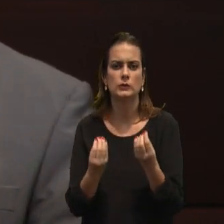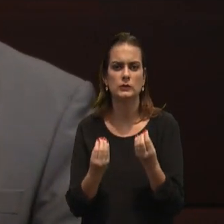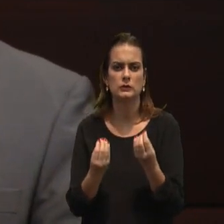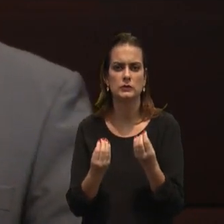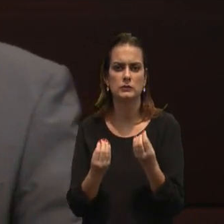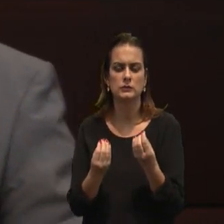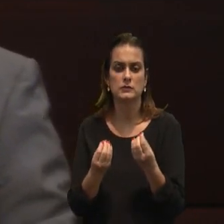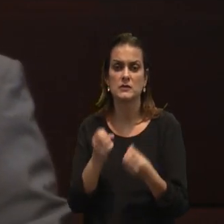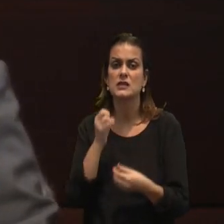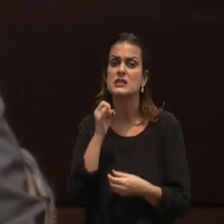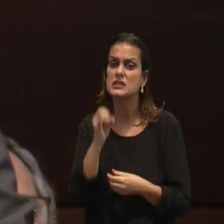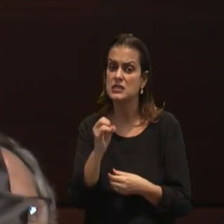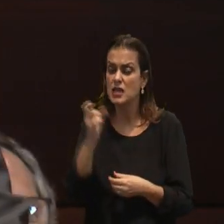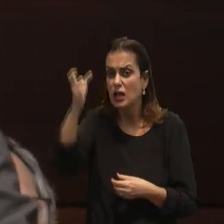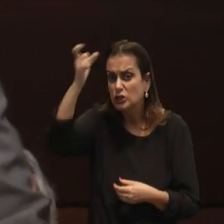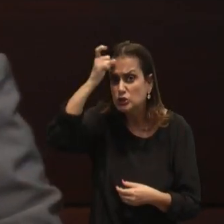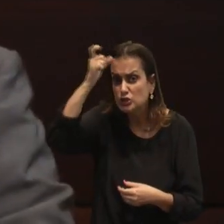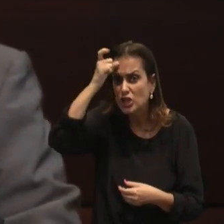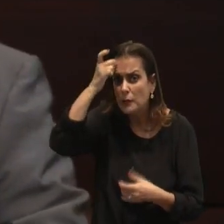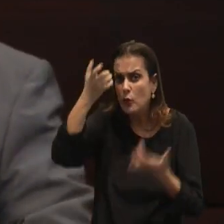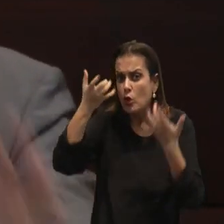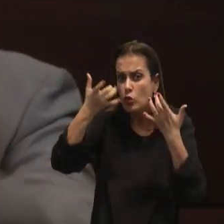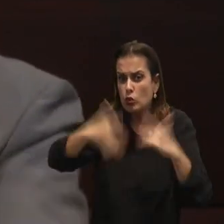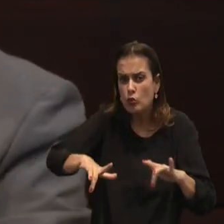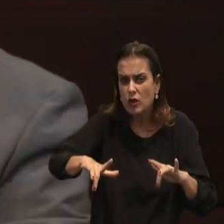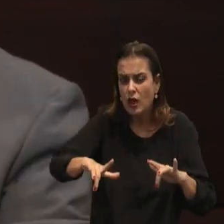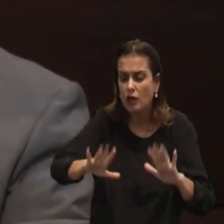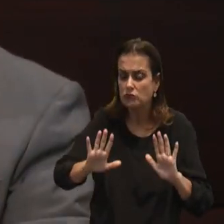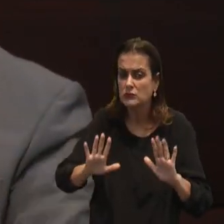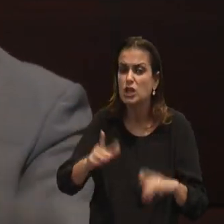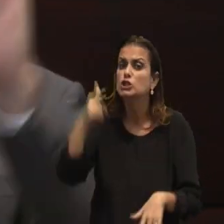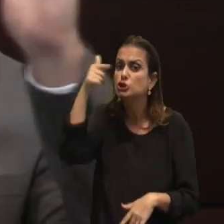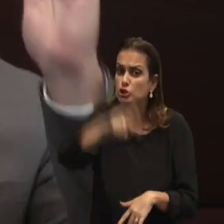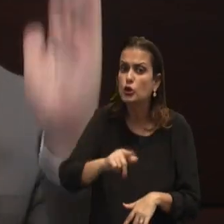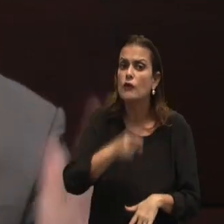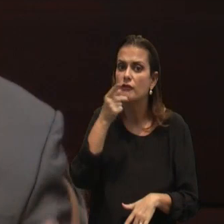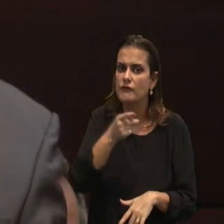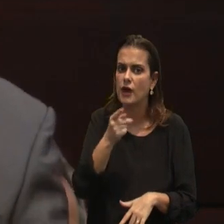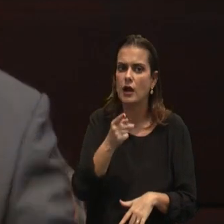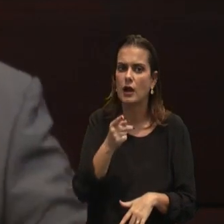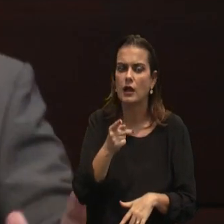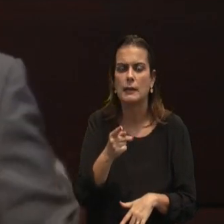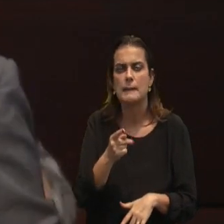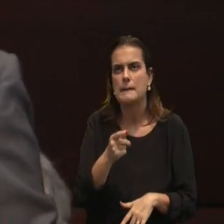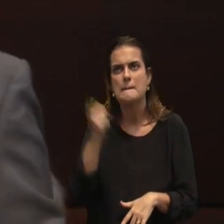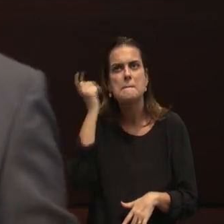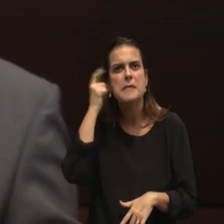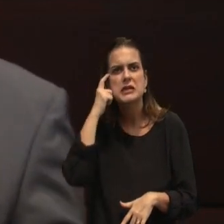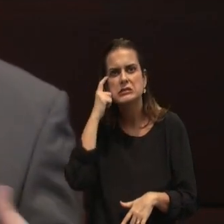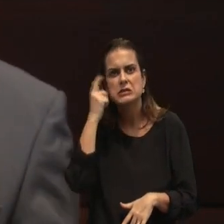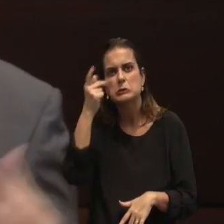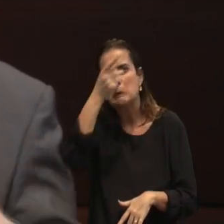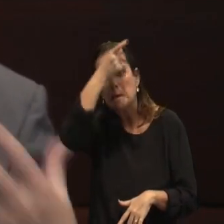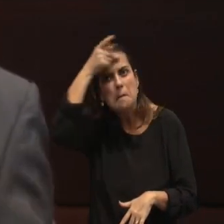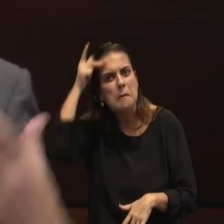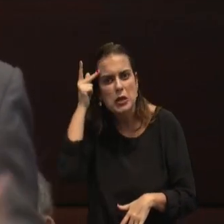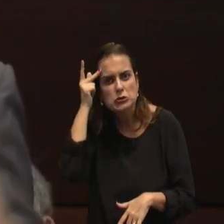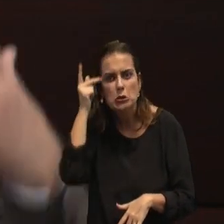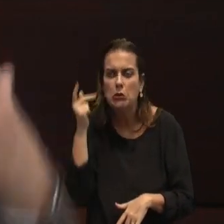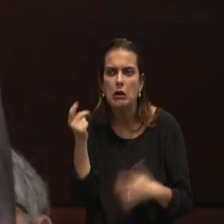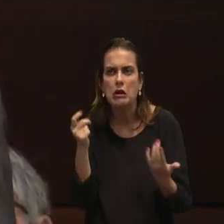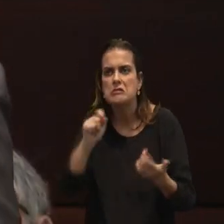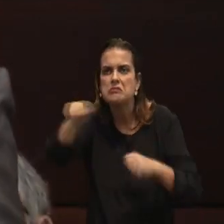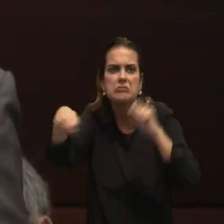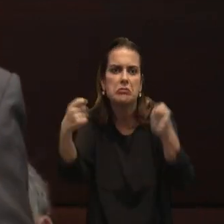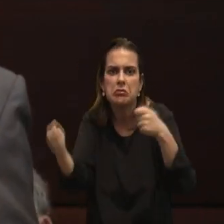se de fato o inimigo não quer tirar, e aqui novamente eu falo, não estou pensando em A e nem em B, a minha palavra aqui não é uma